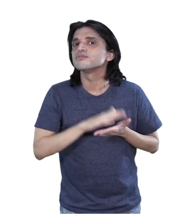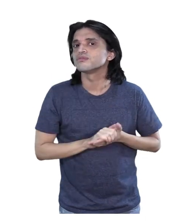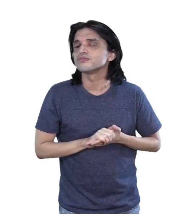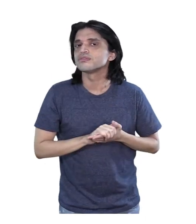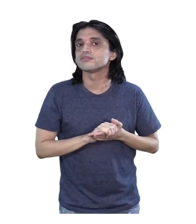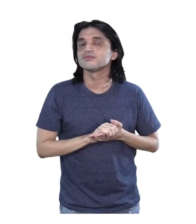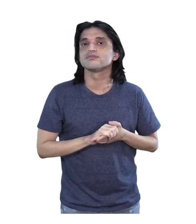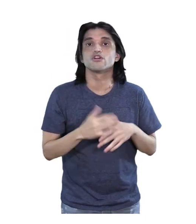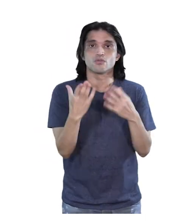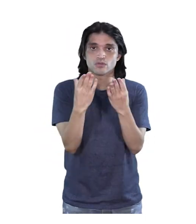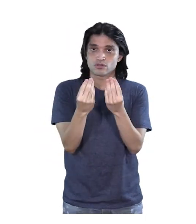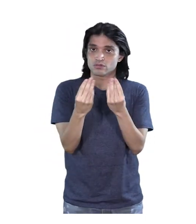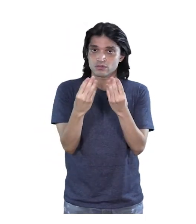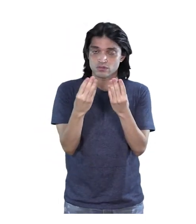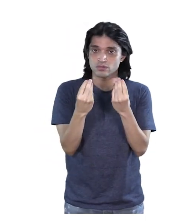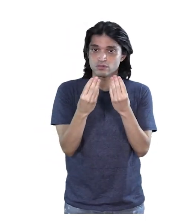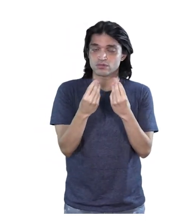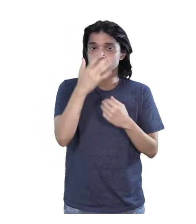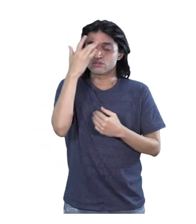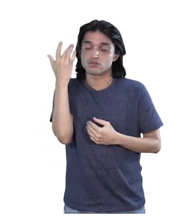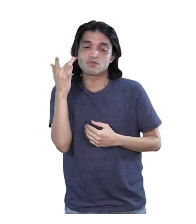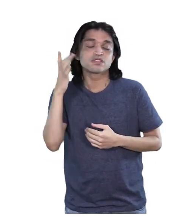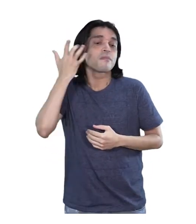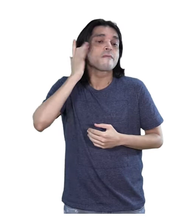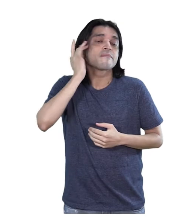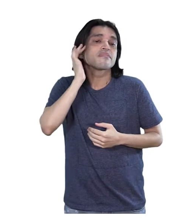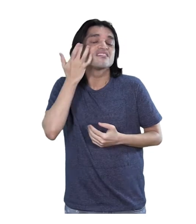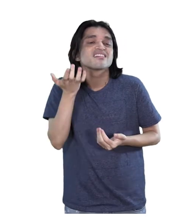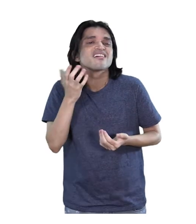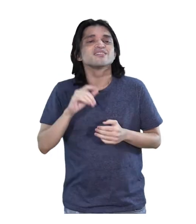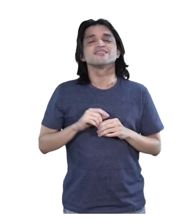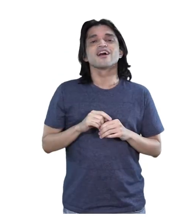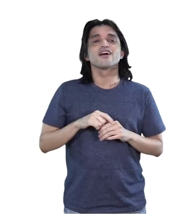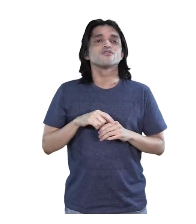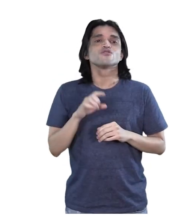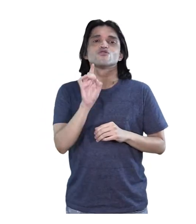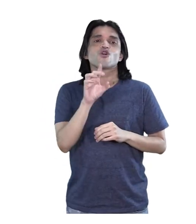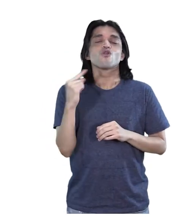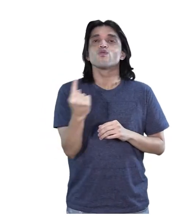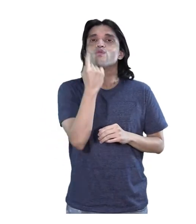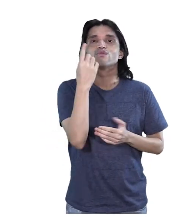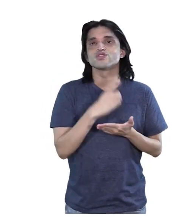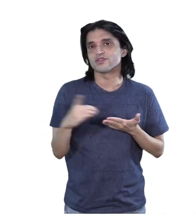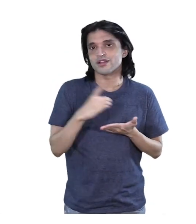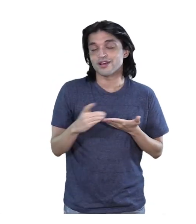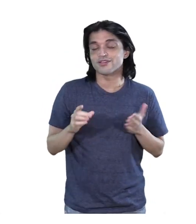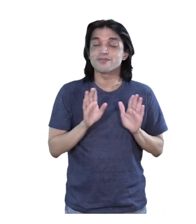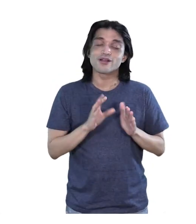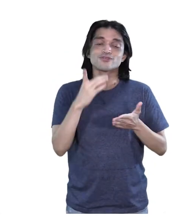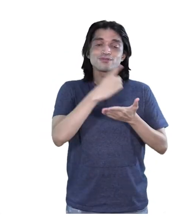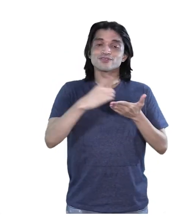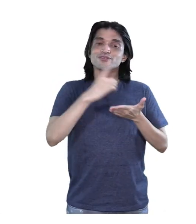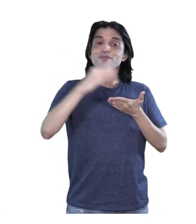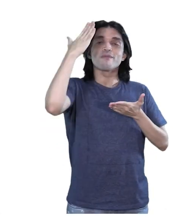Muitos acreditam que só há um tipo de dicionário. O mais popular deles é o de sinônimos, aquele que